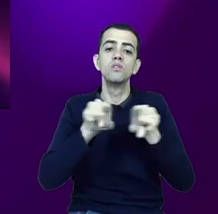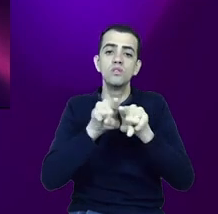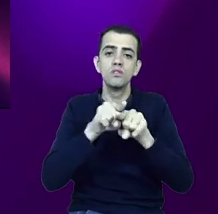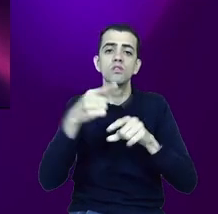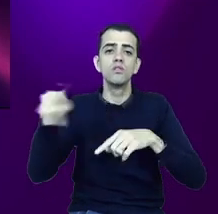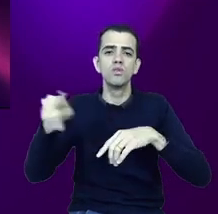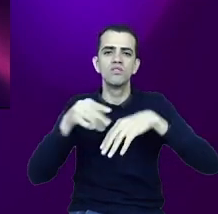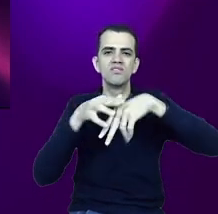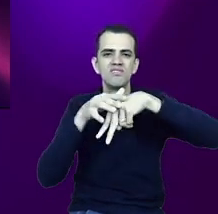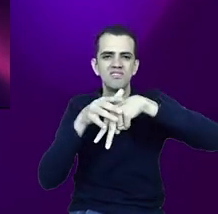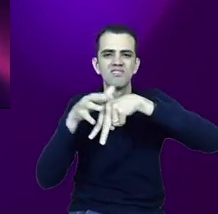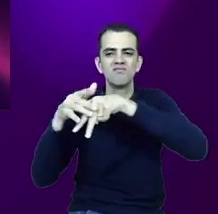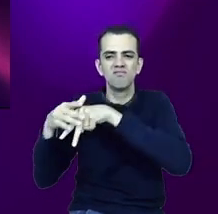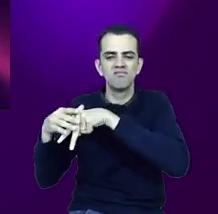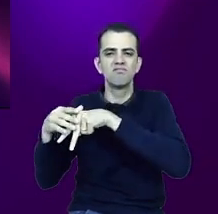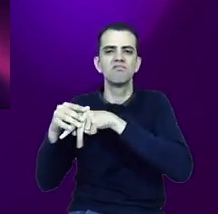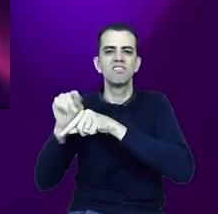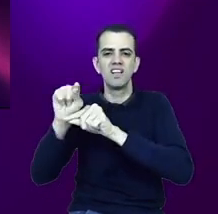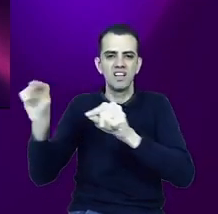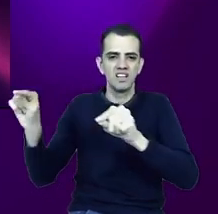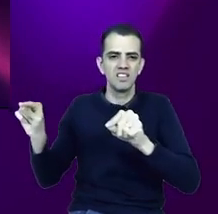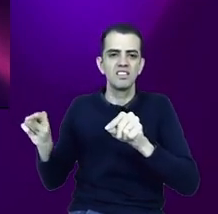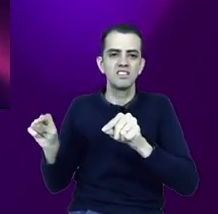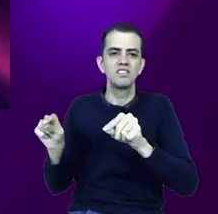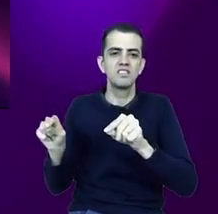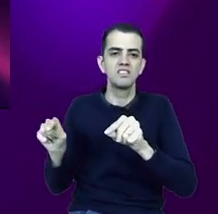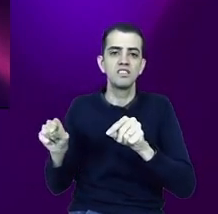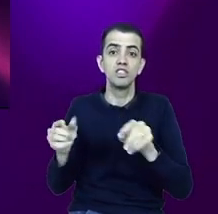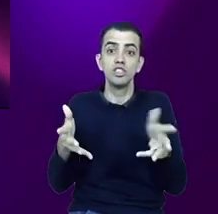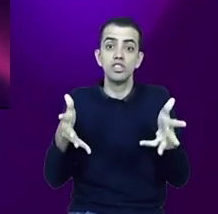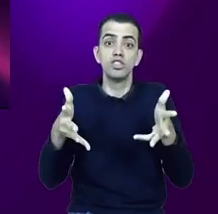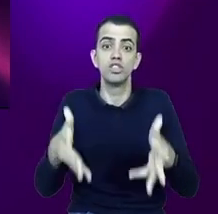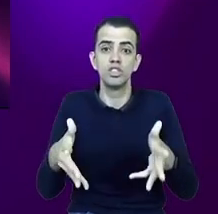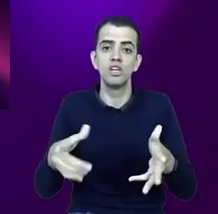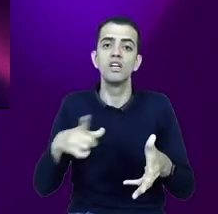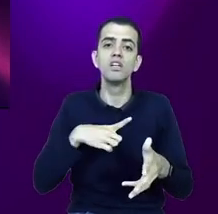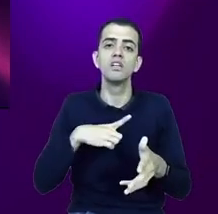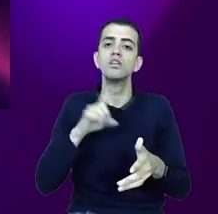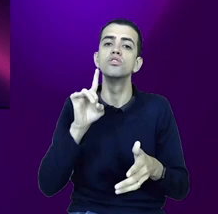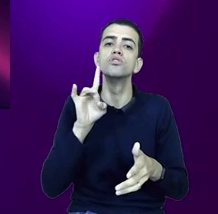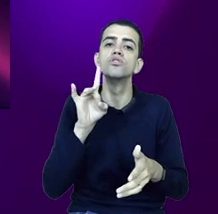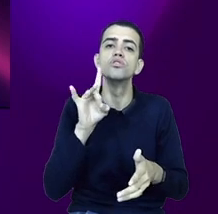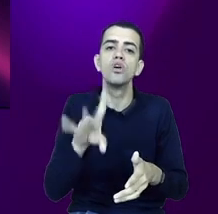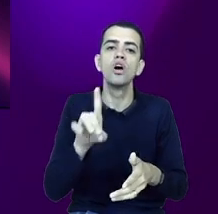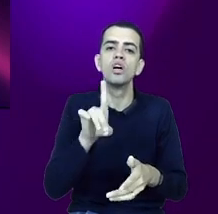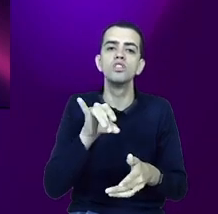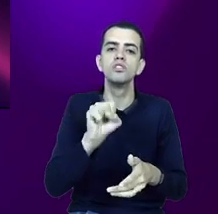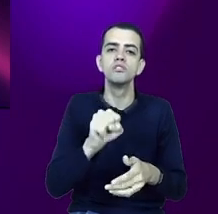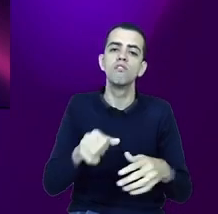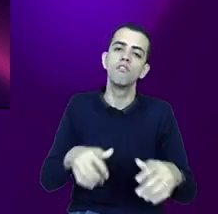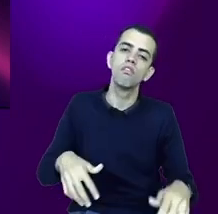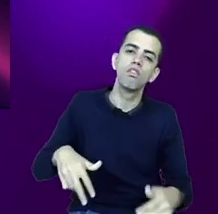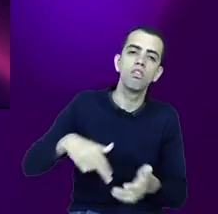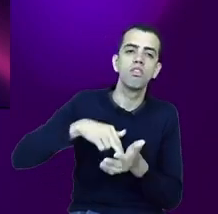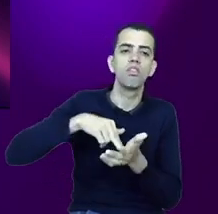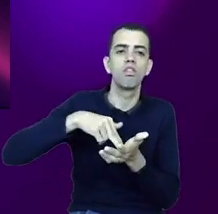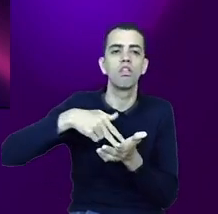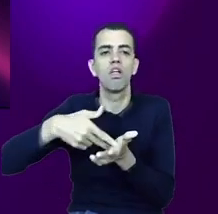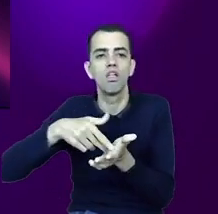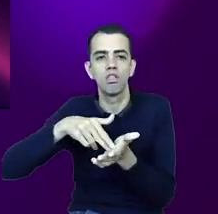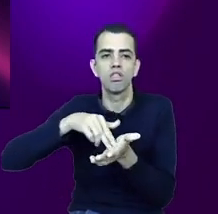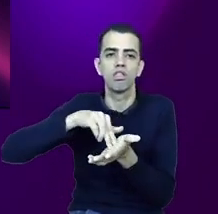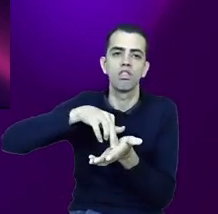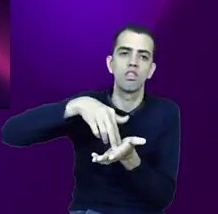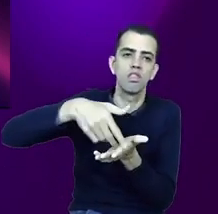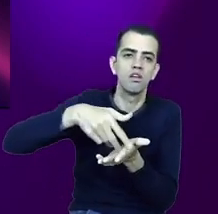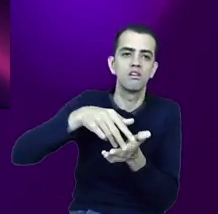têm cordoma de Cleveland. Esse paciente, quando chegou, tinha apenas um quadro de disfagia, com esse tronco totalmente rechaçado,